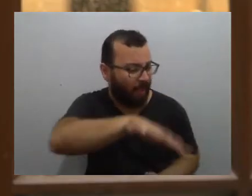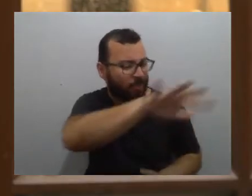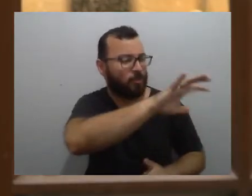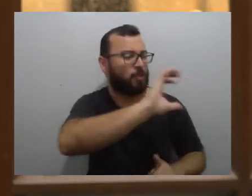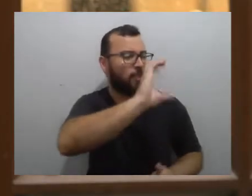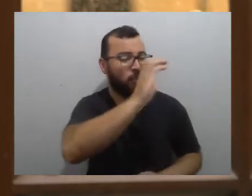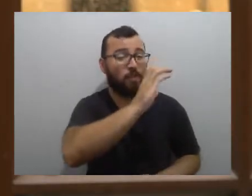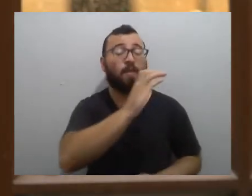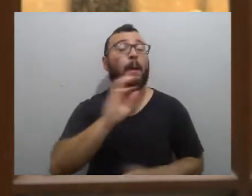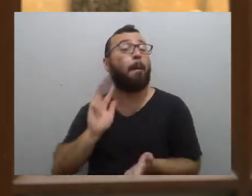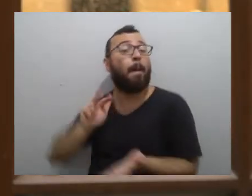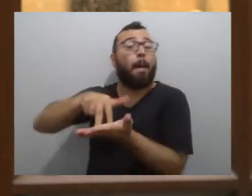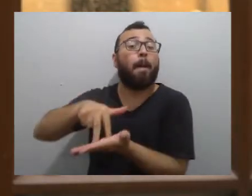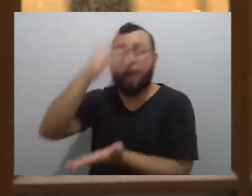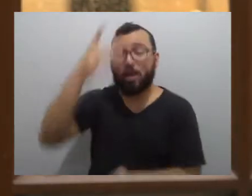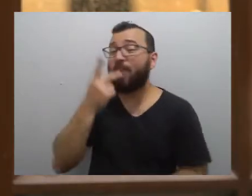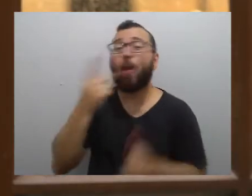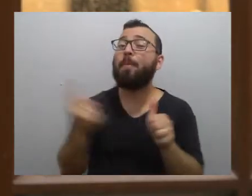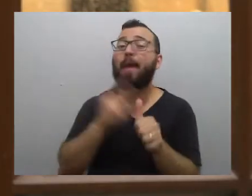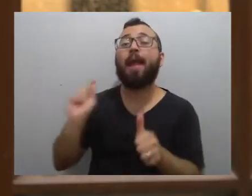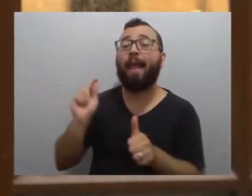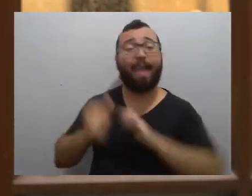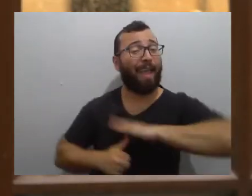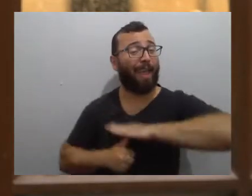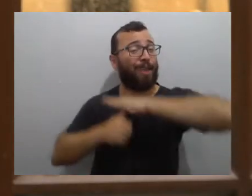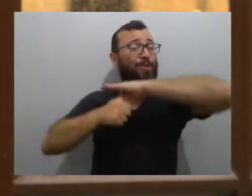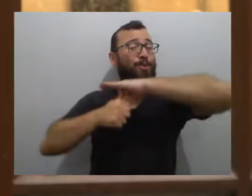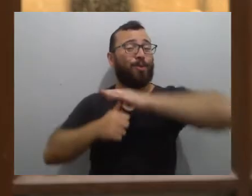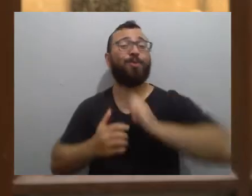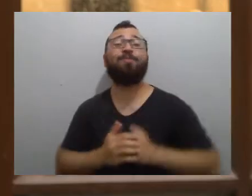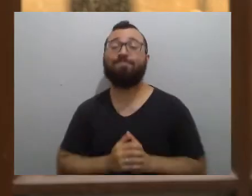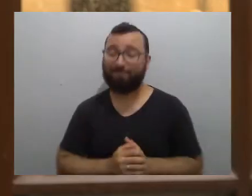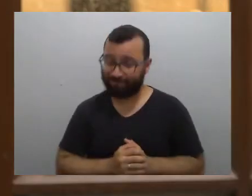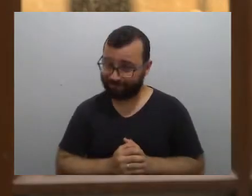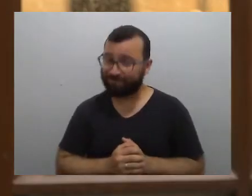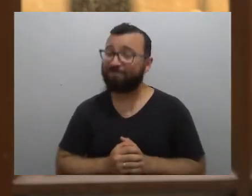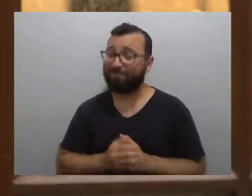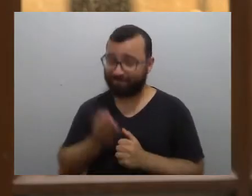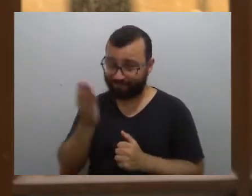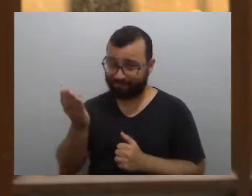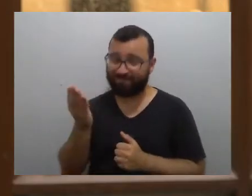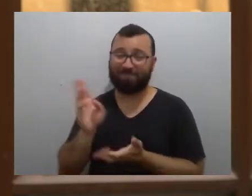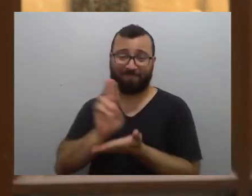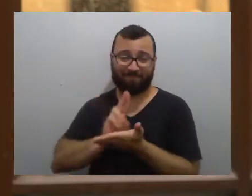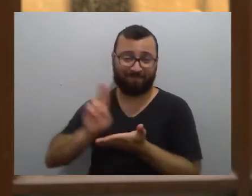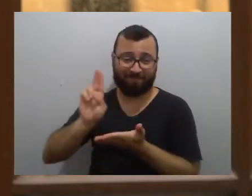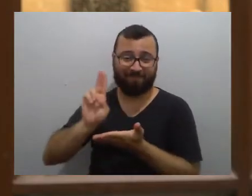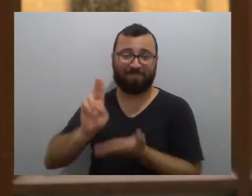cada uma existindo independentemente, sem uma maior integração, e também não havia